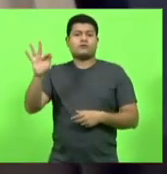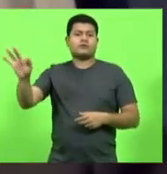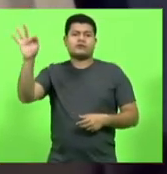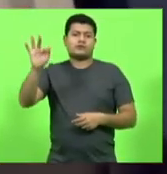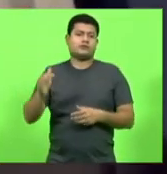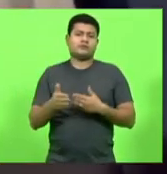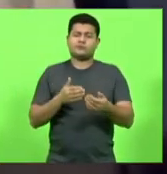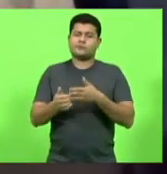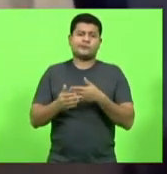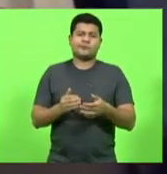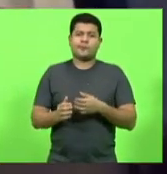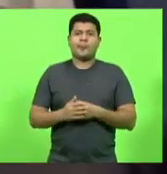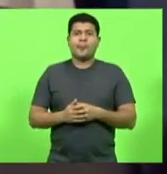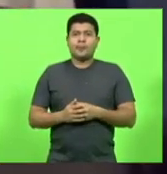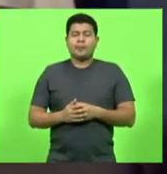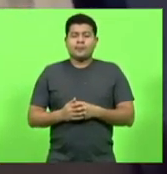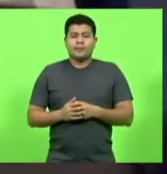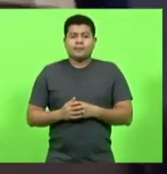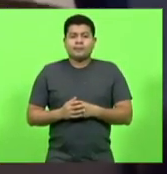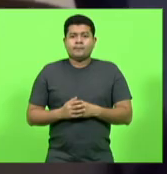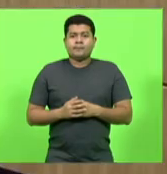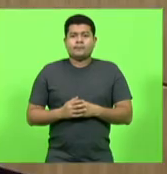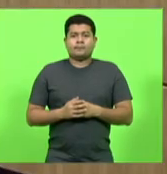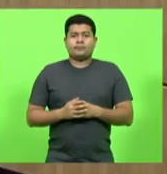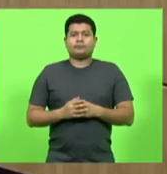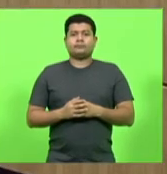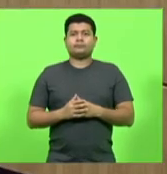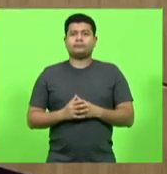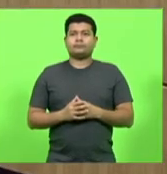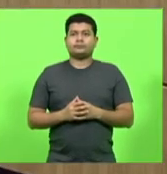as pessoas vão ser beneficiadas. Obrigado, senhor presidente.